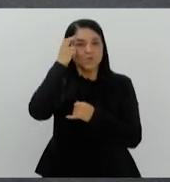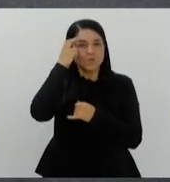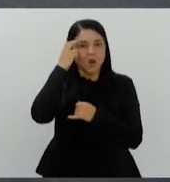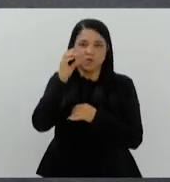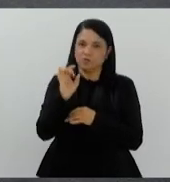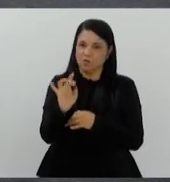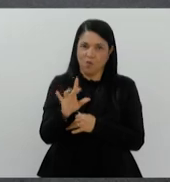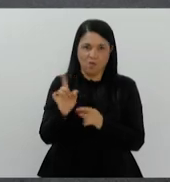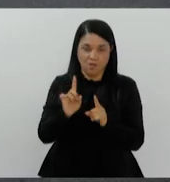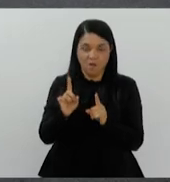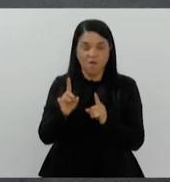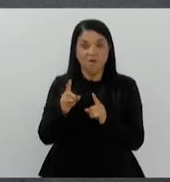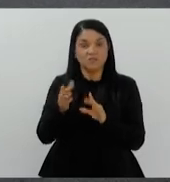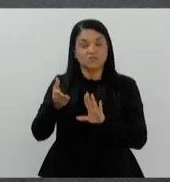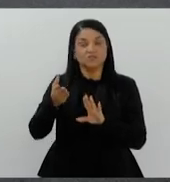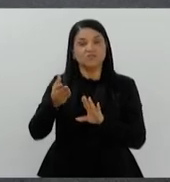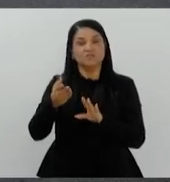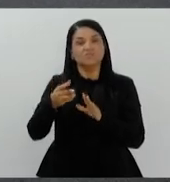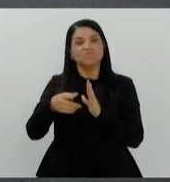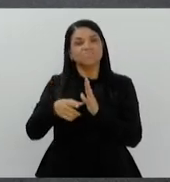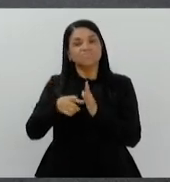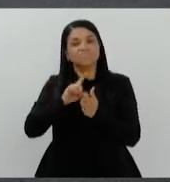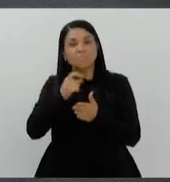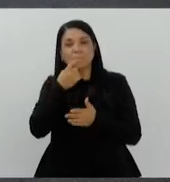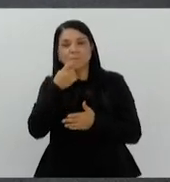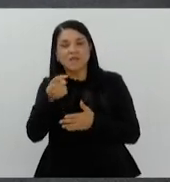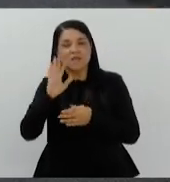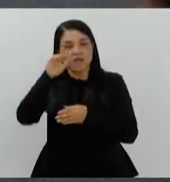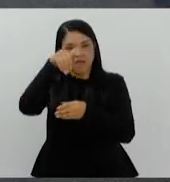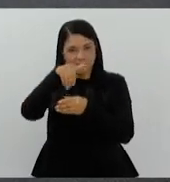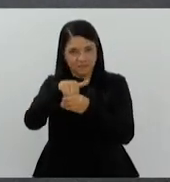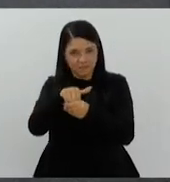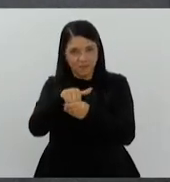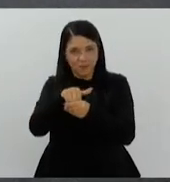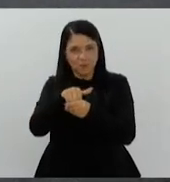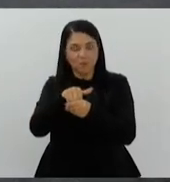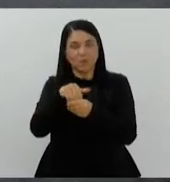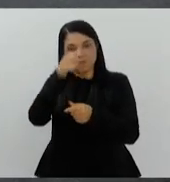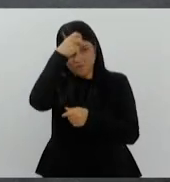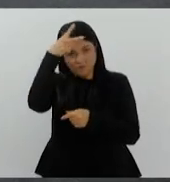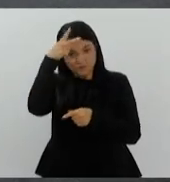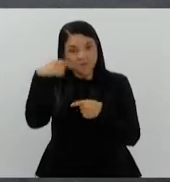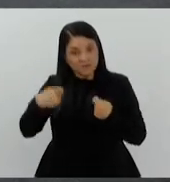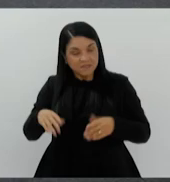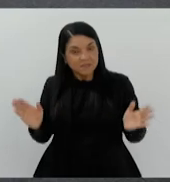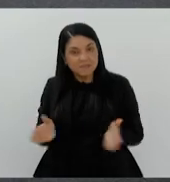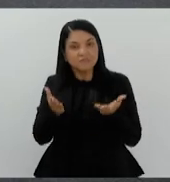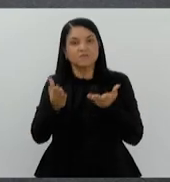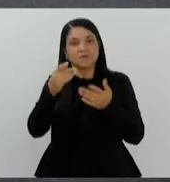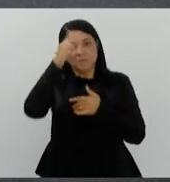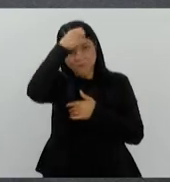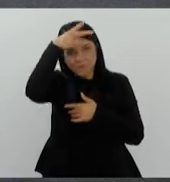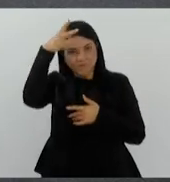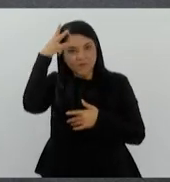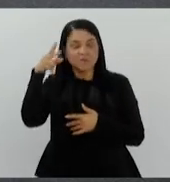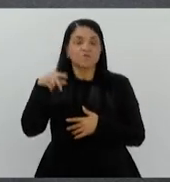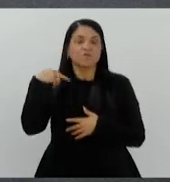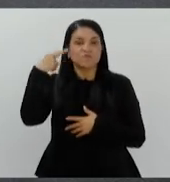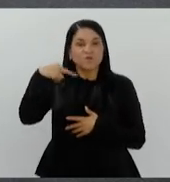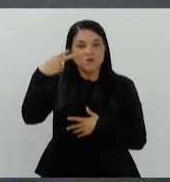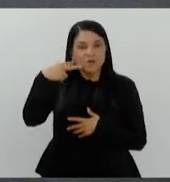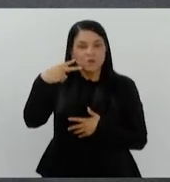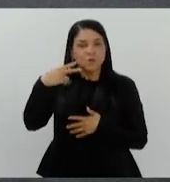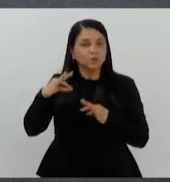gente está à véspera de uma eleição importante para as prefeituras. Nós temos que incentivar os prefeitos e vereadores de todos os partidos